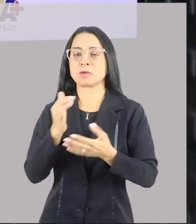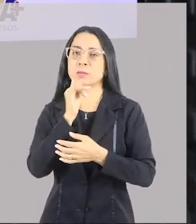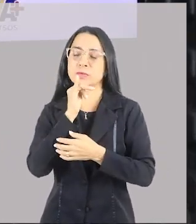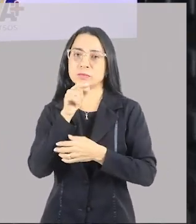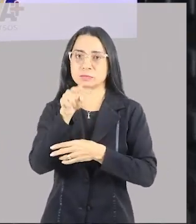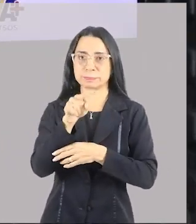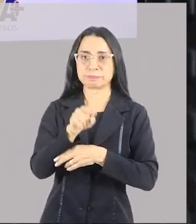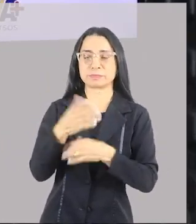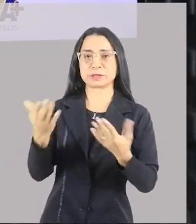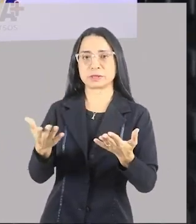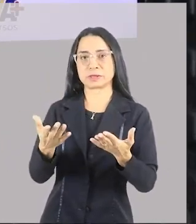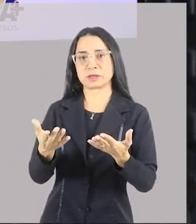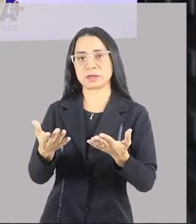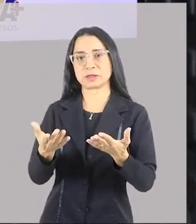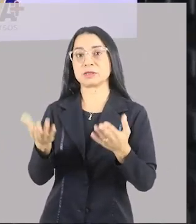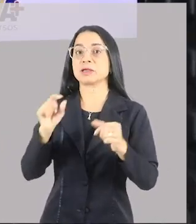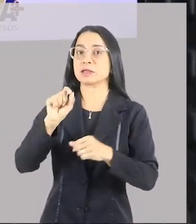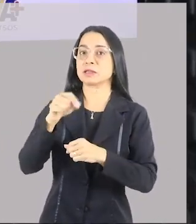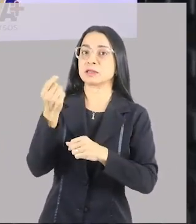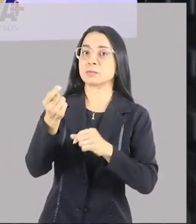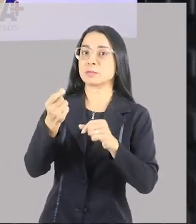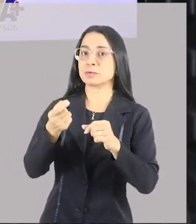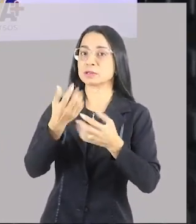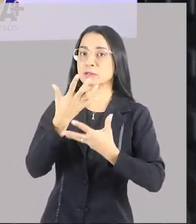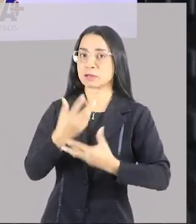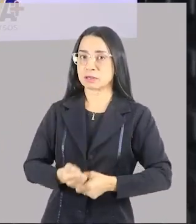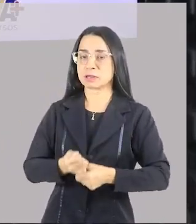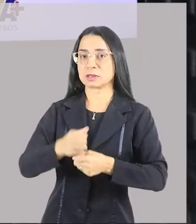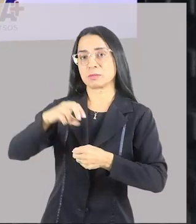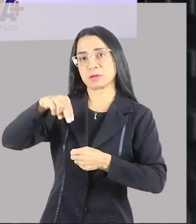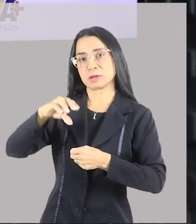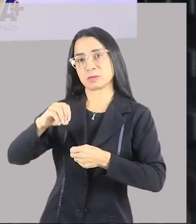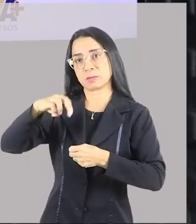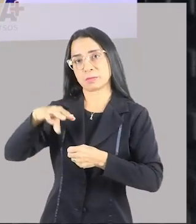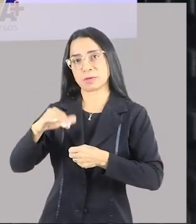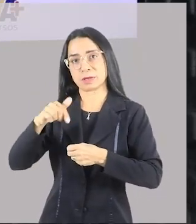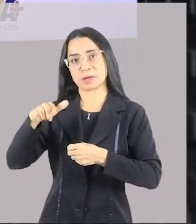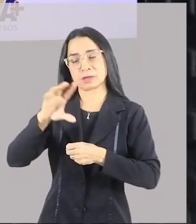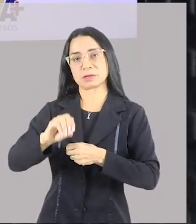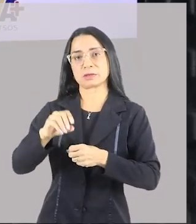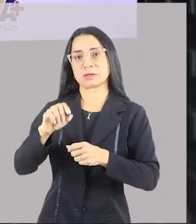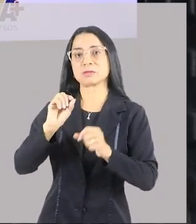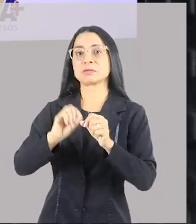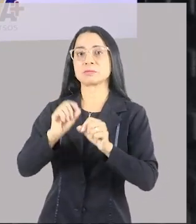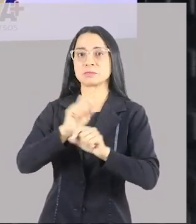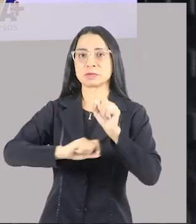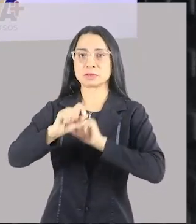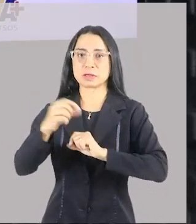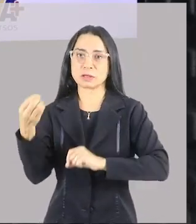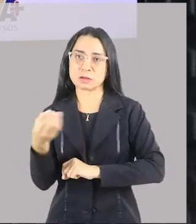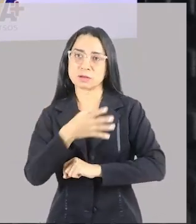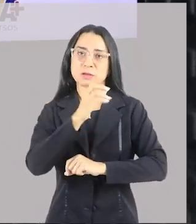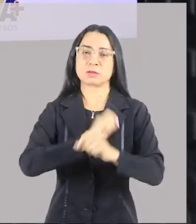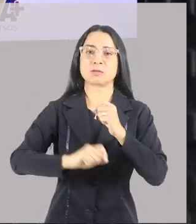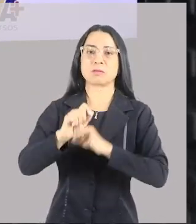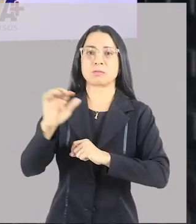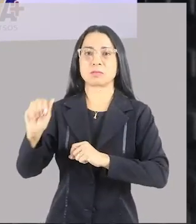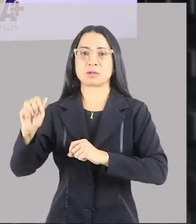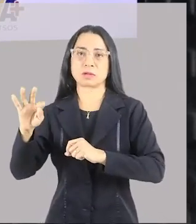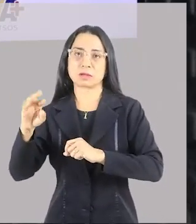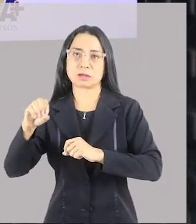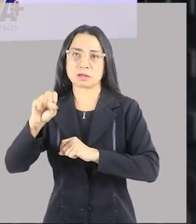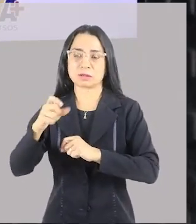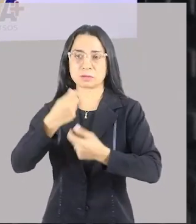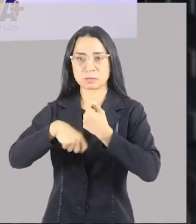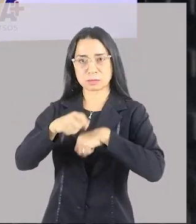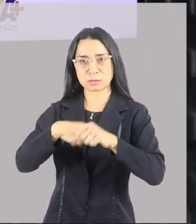todo que estar lidando, vai ter que estar obedecendo, vai ter que estar fazendo, editando novos atos